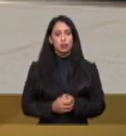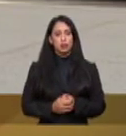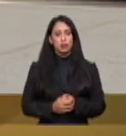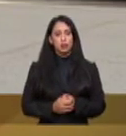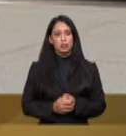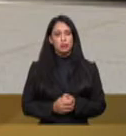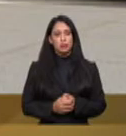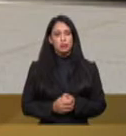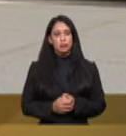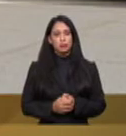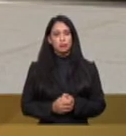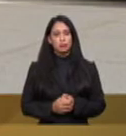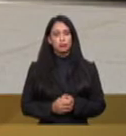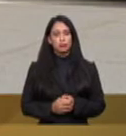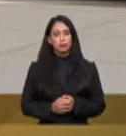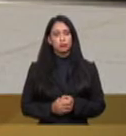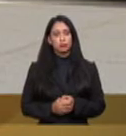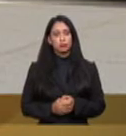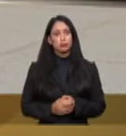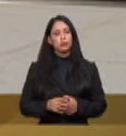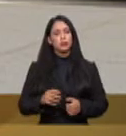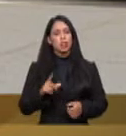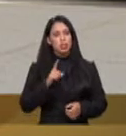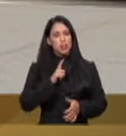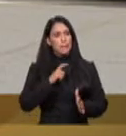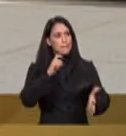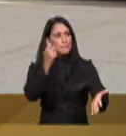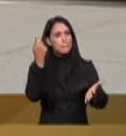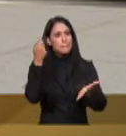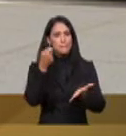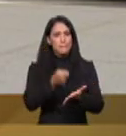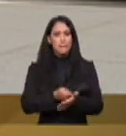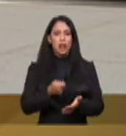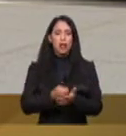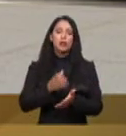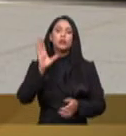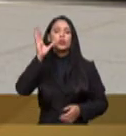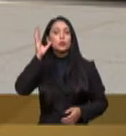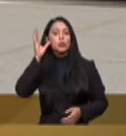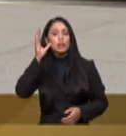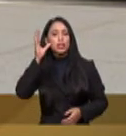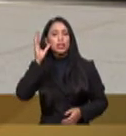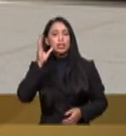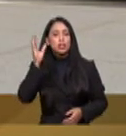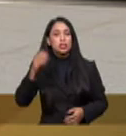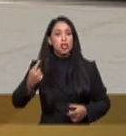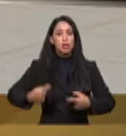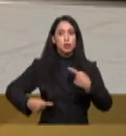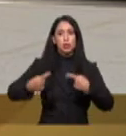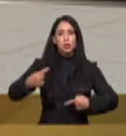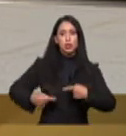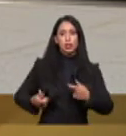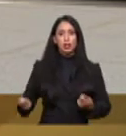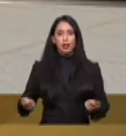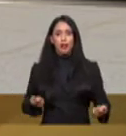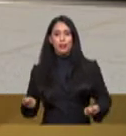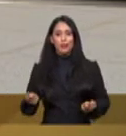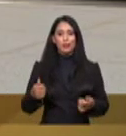laissez-faire, movidos a postes patrocinados por candidatos e forças políticas em uma disputa